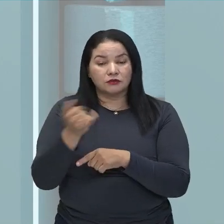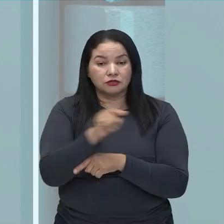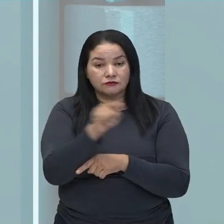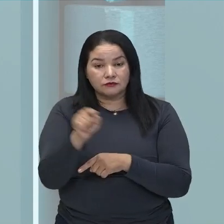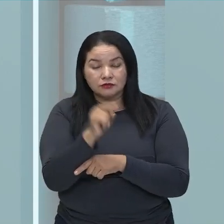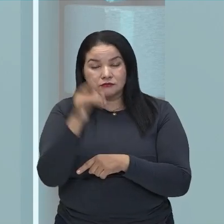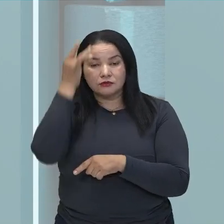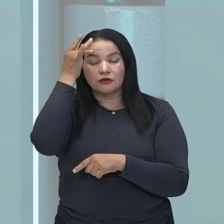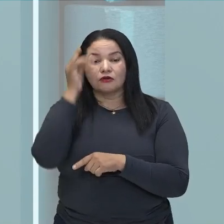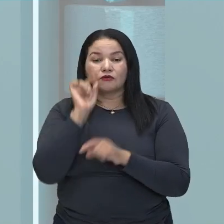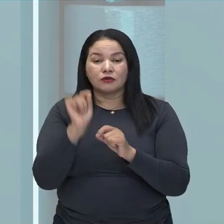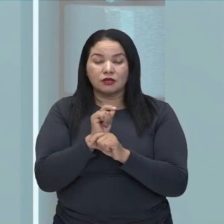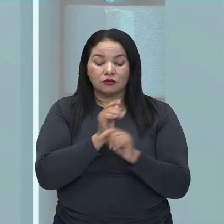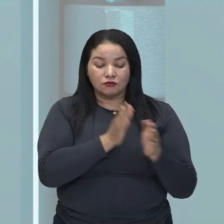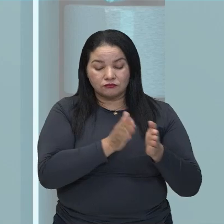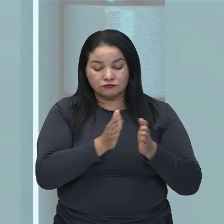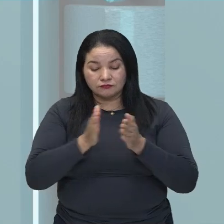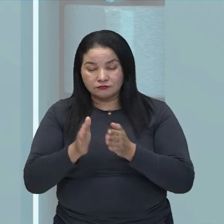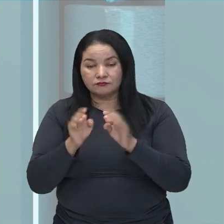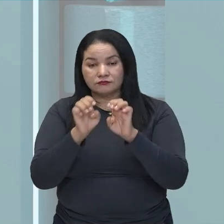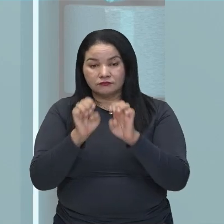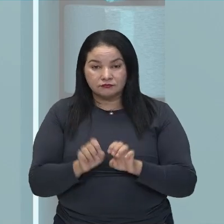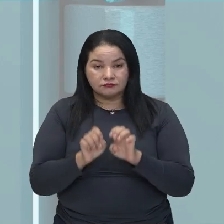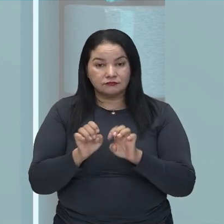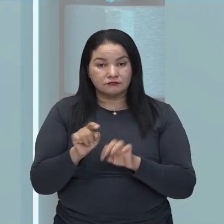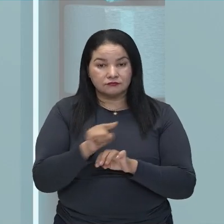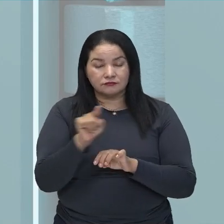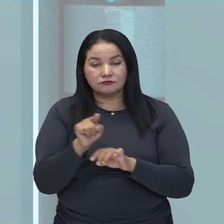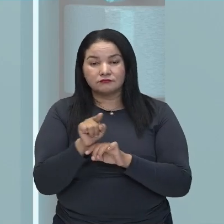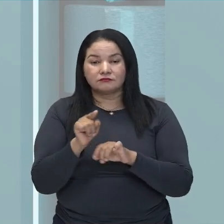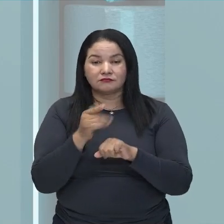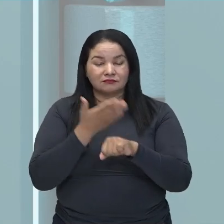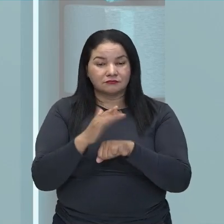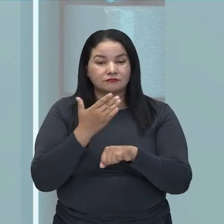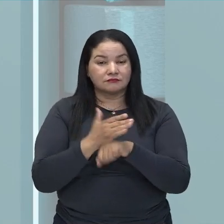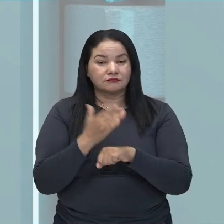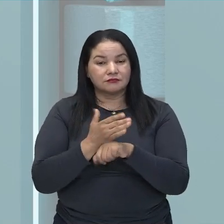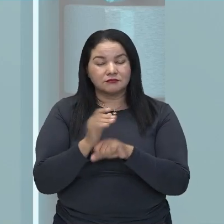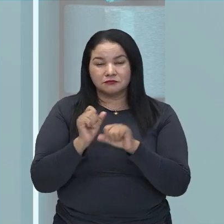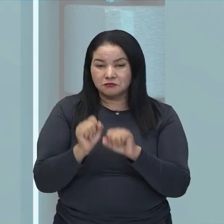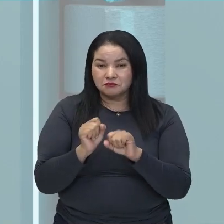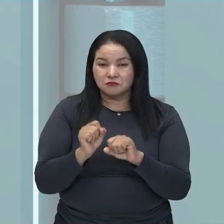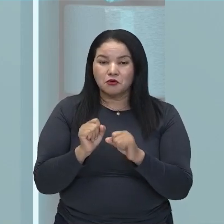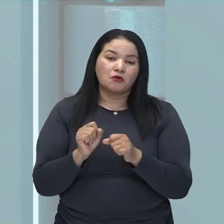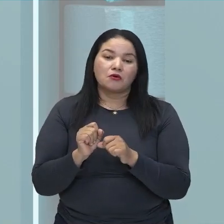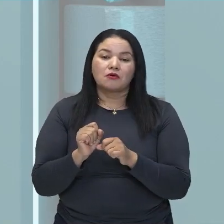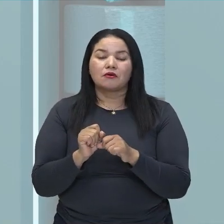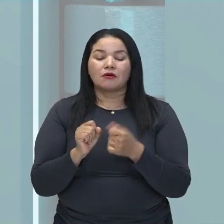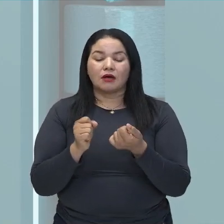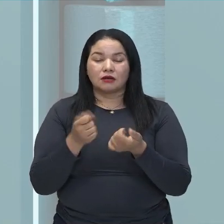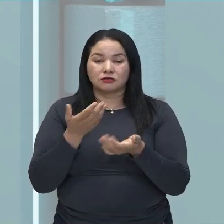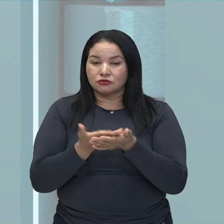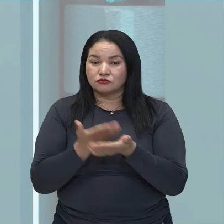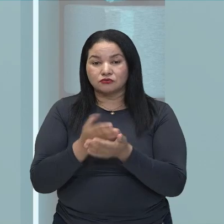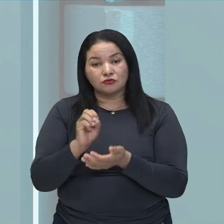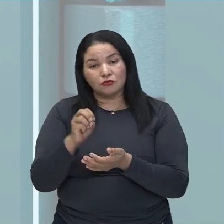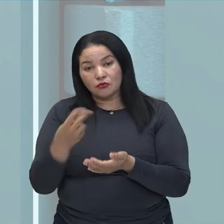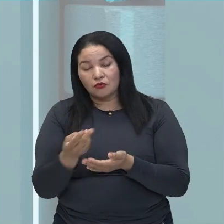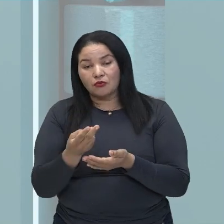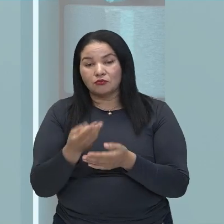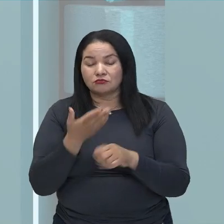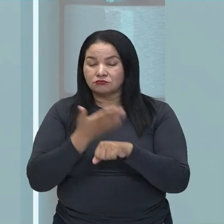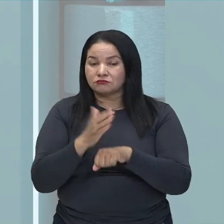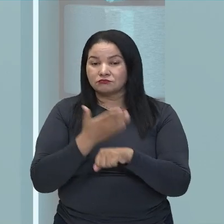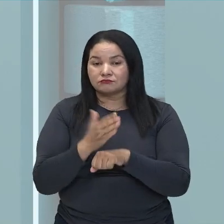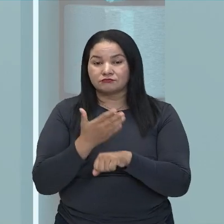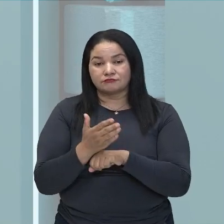esse processo e essa estrutura para caso você estude, traga alguma coisa, ou mesmo faça por hobby. É importante a